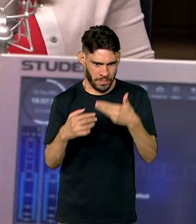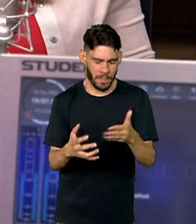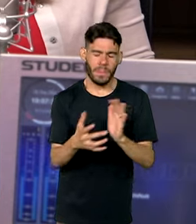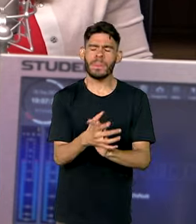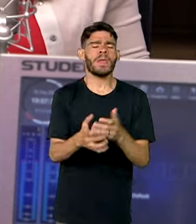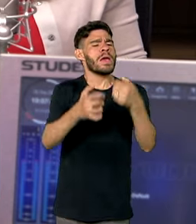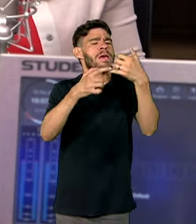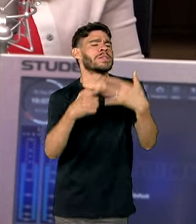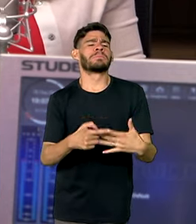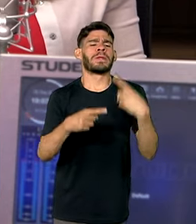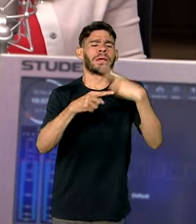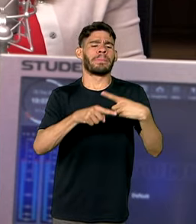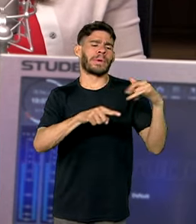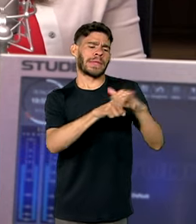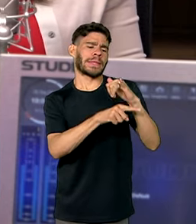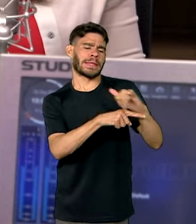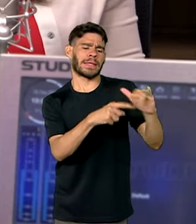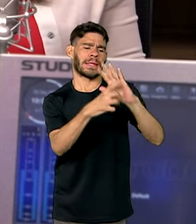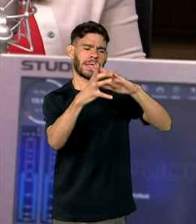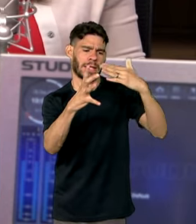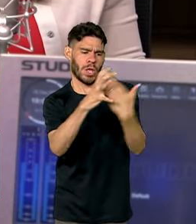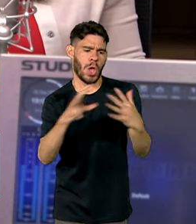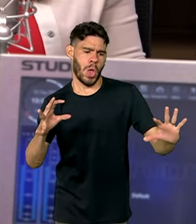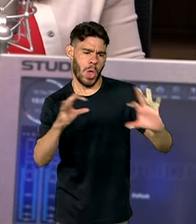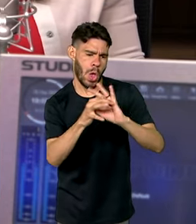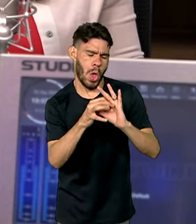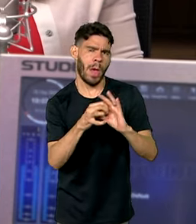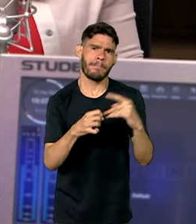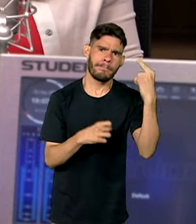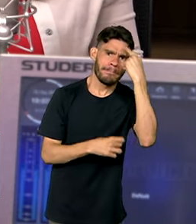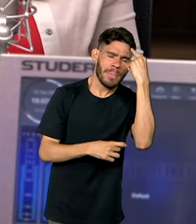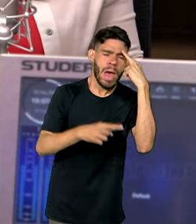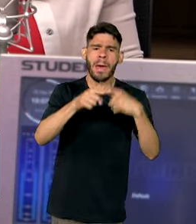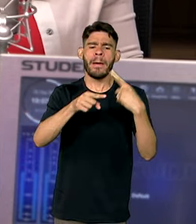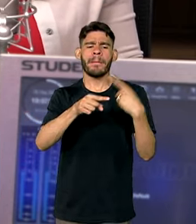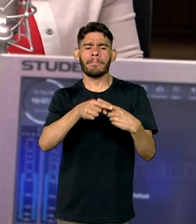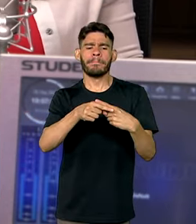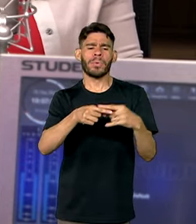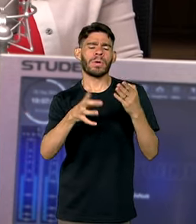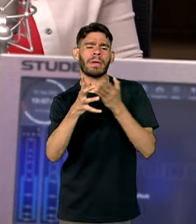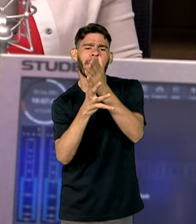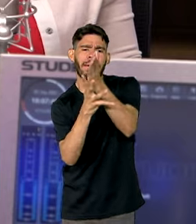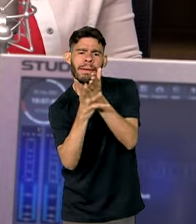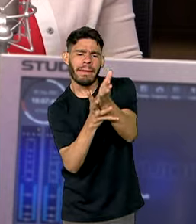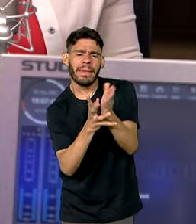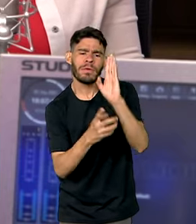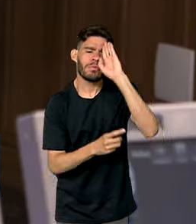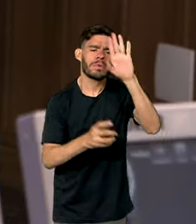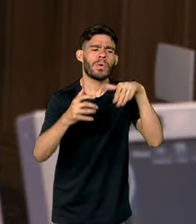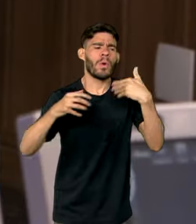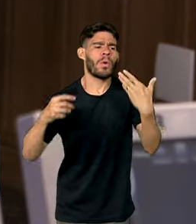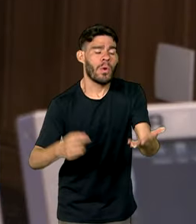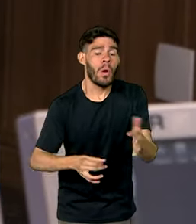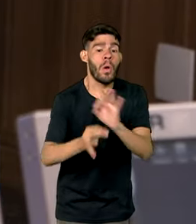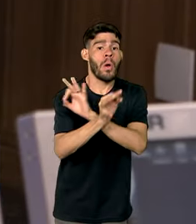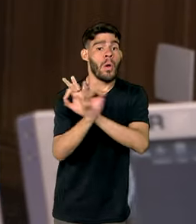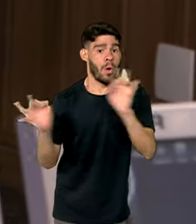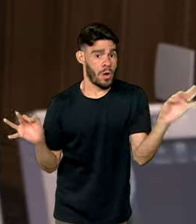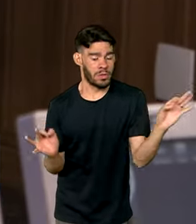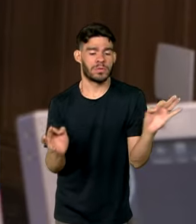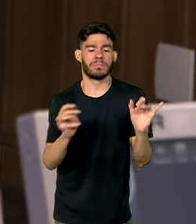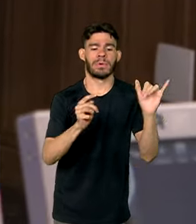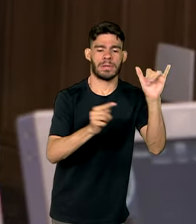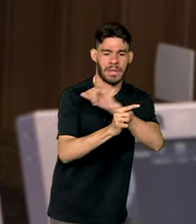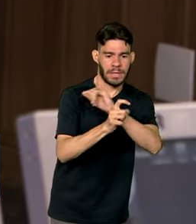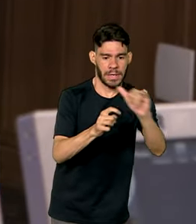gente por a estratégia escolas conectadas foi pensada e quais são os eixos principais ótimo a estratégia ela foi